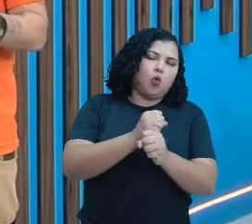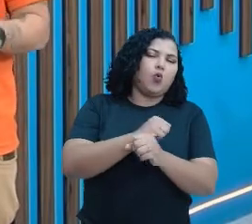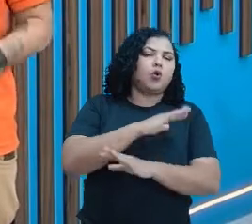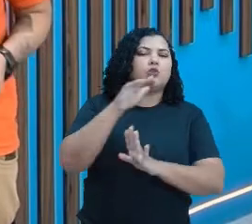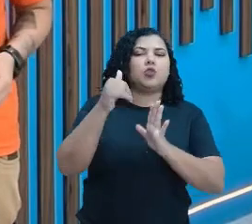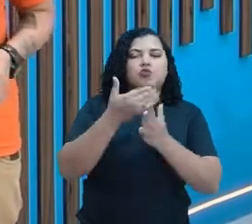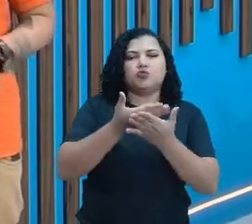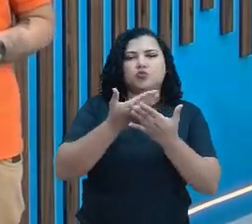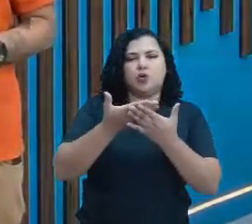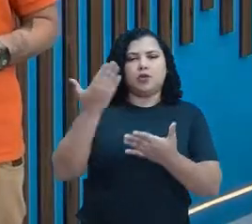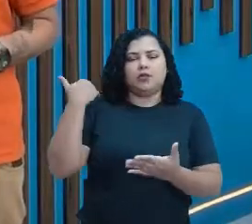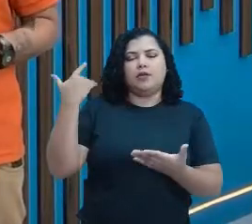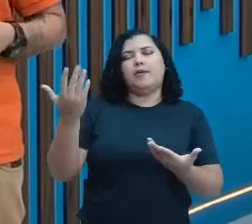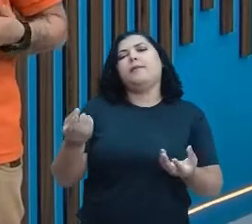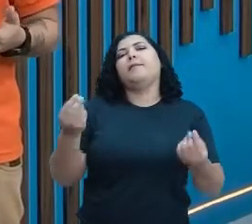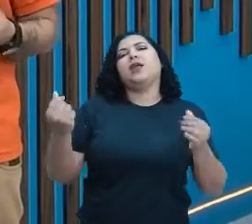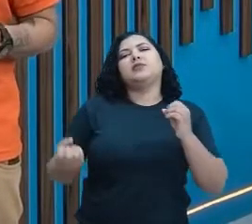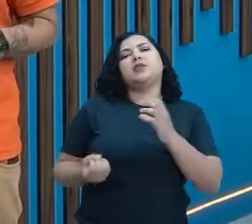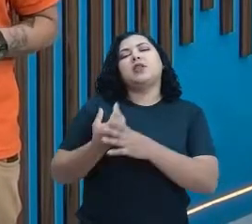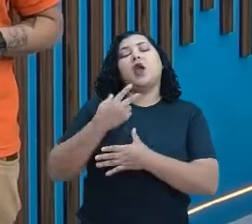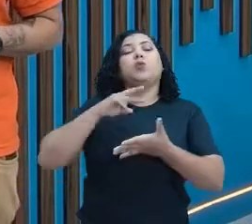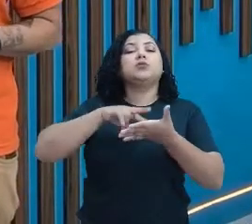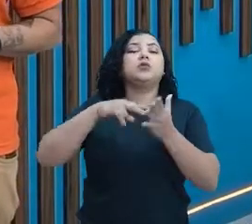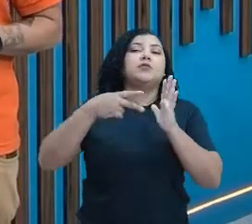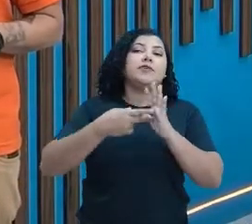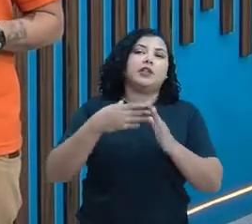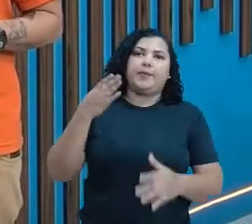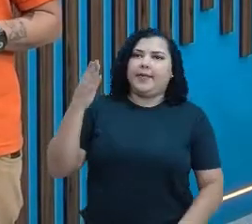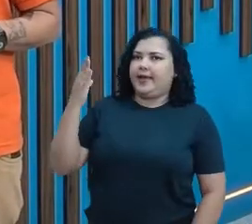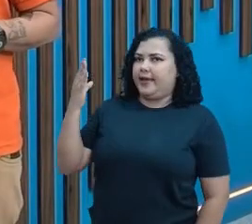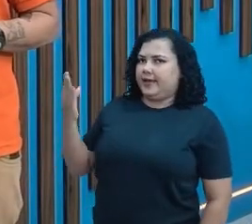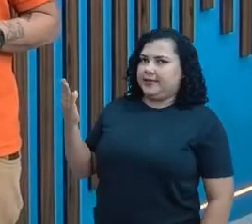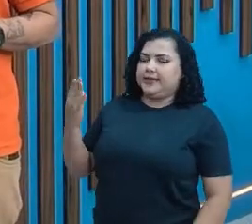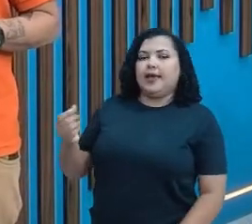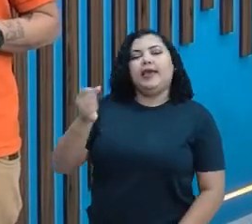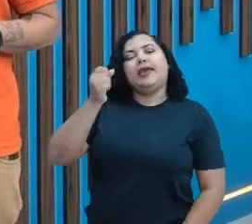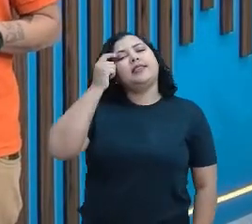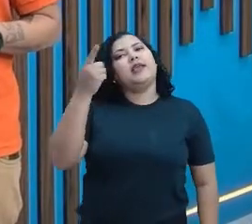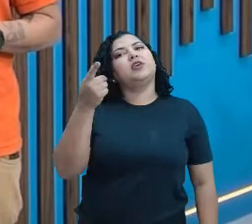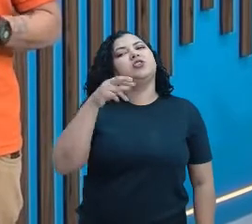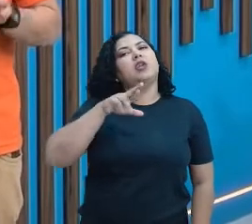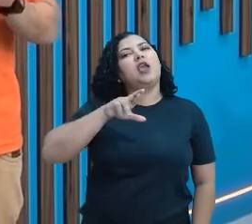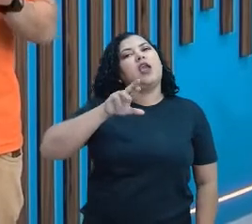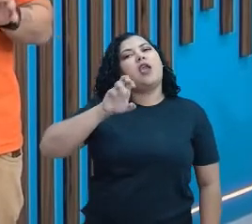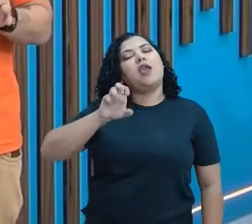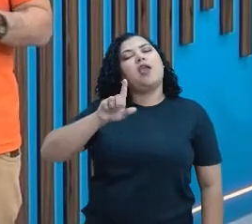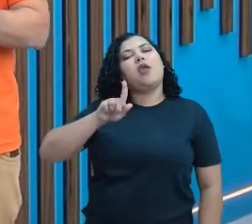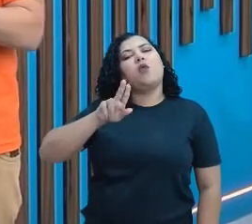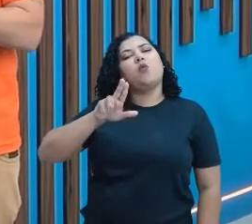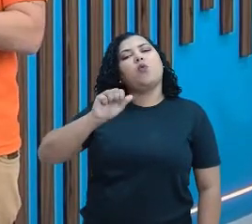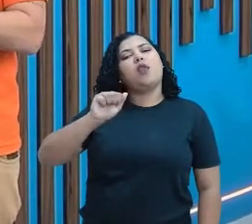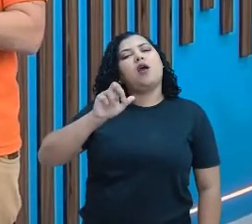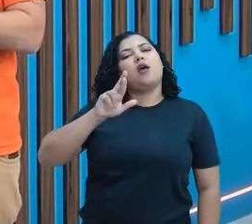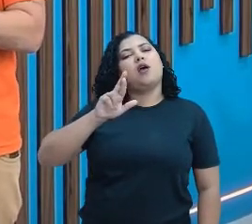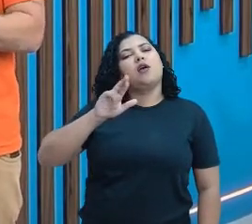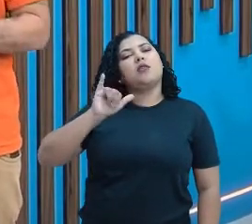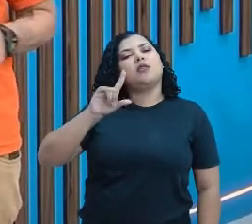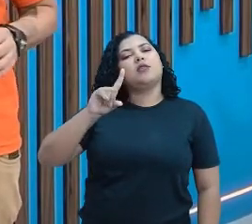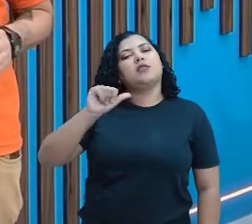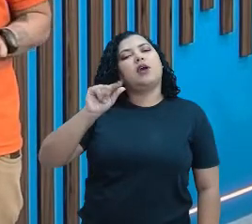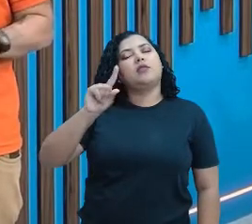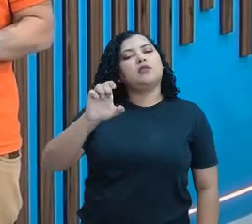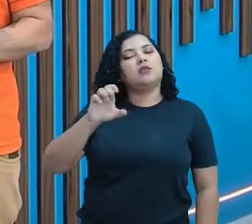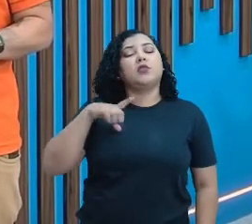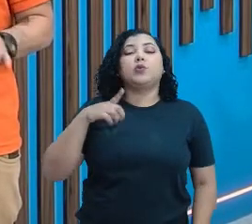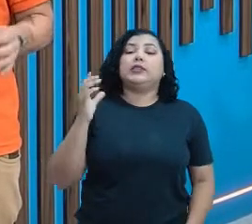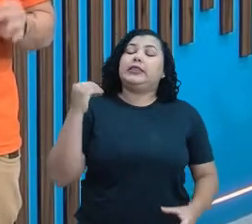para justamente criar um significado para essa ideia de regularidade. Então, imagine que nessa competição aí, a